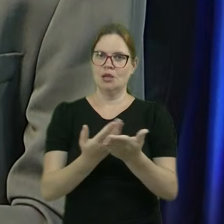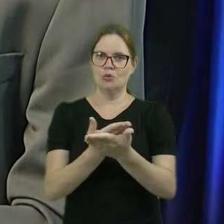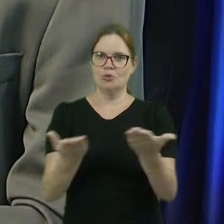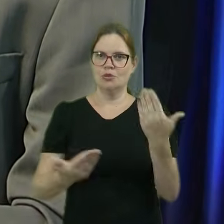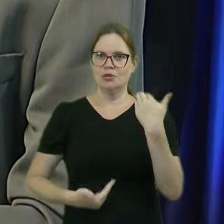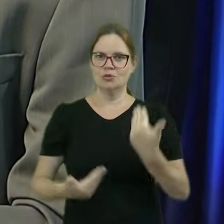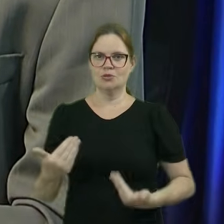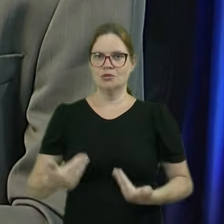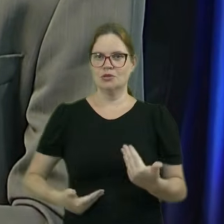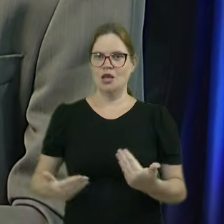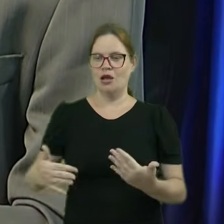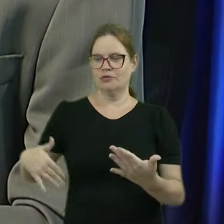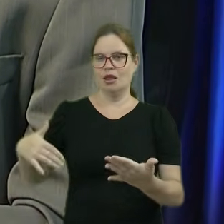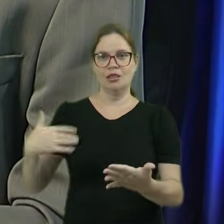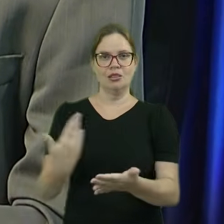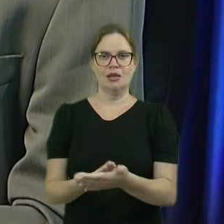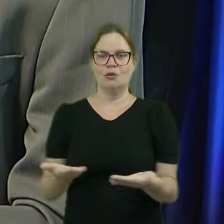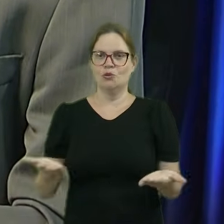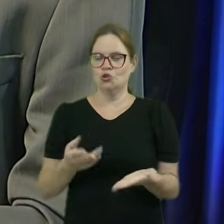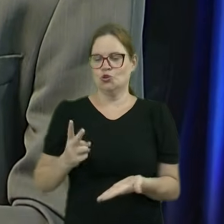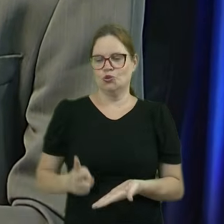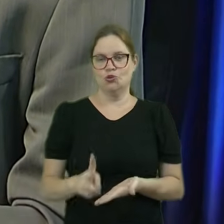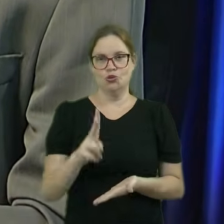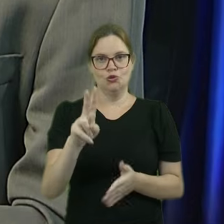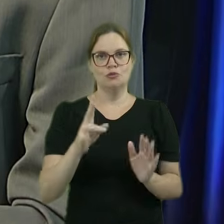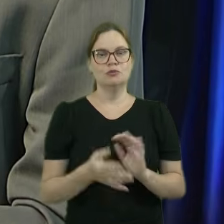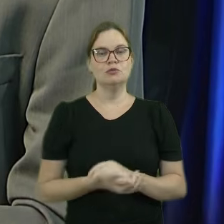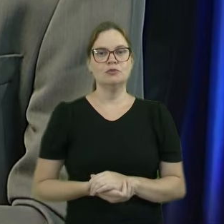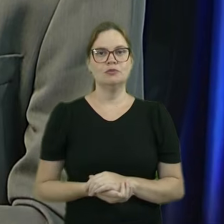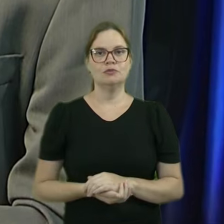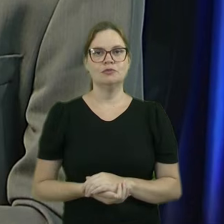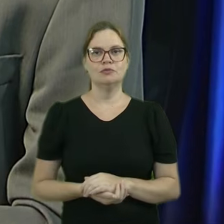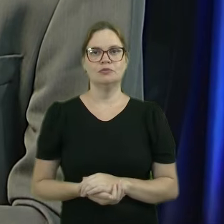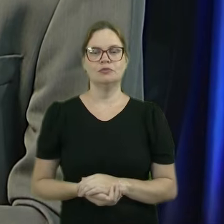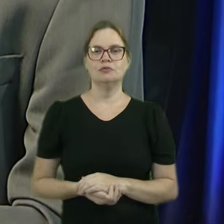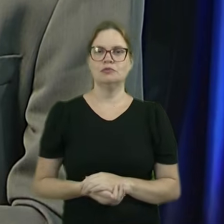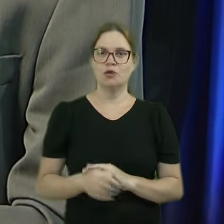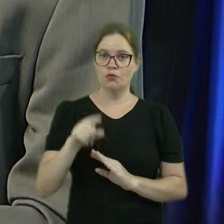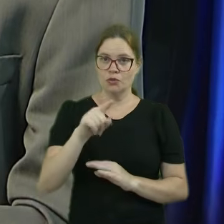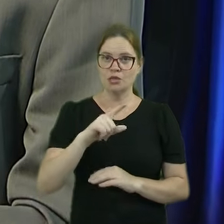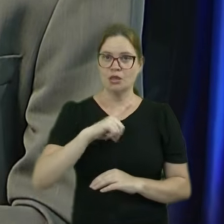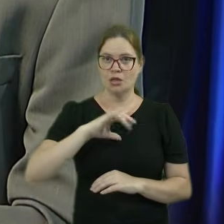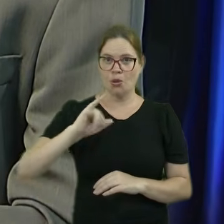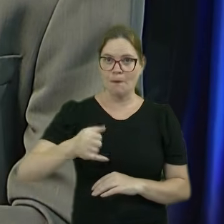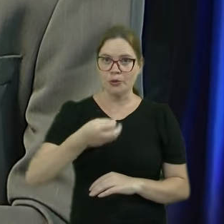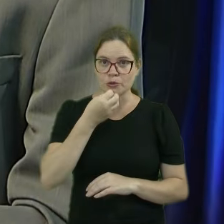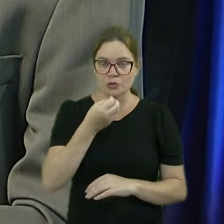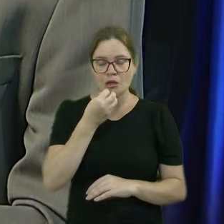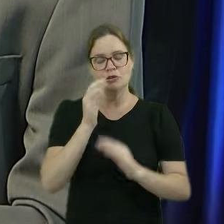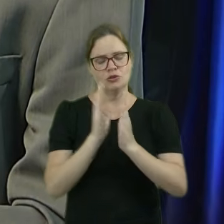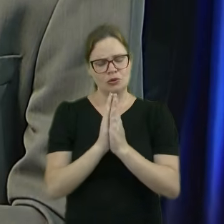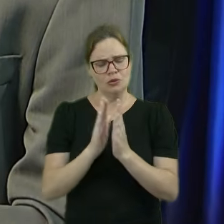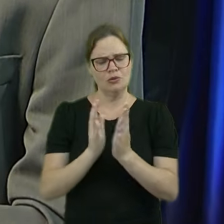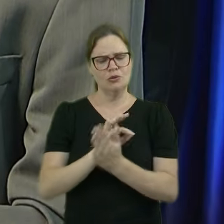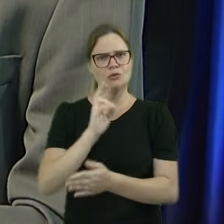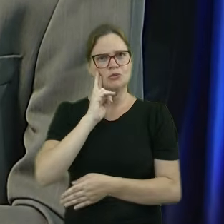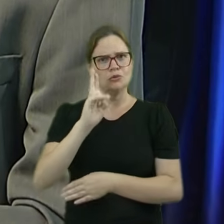fazendo nos dias de hoje. Não deixe de, tendo uma oportunidade, buscar o Senhor,